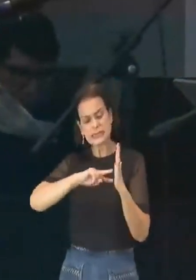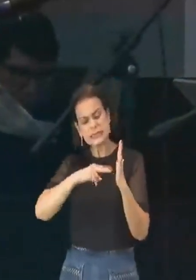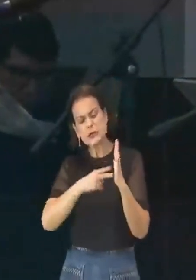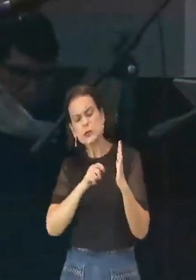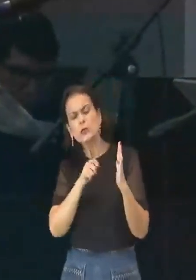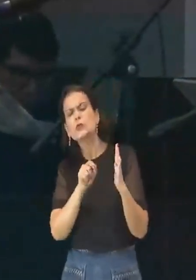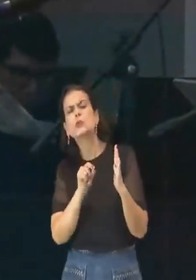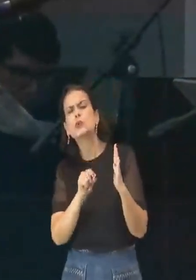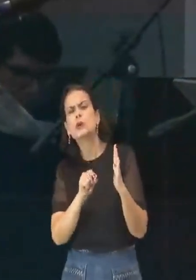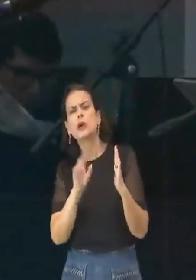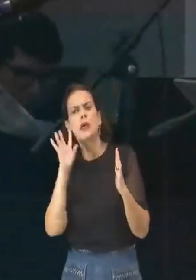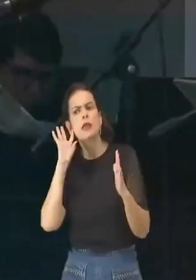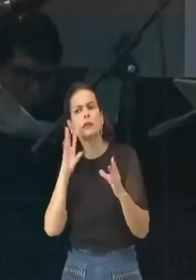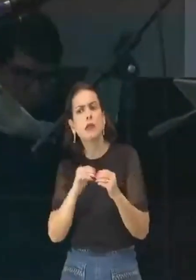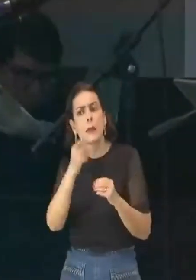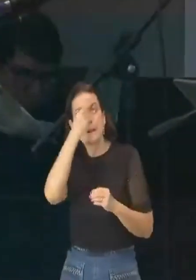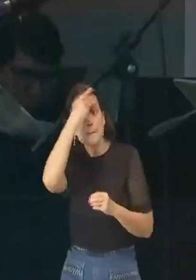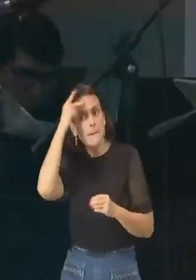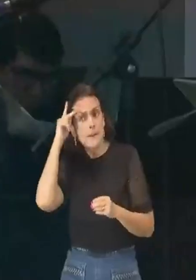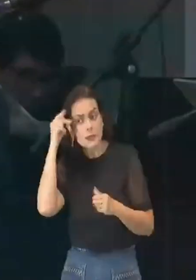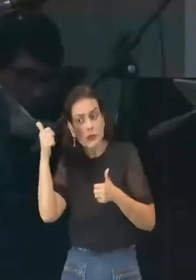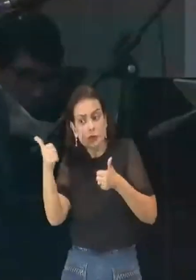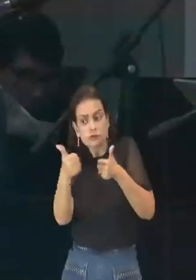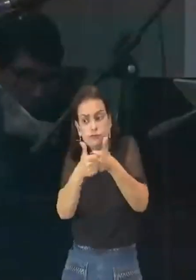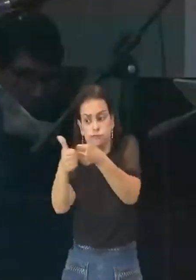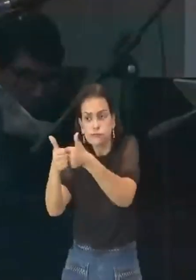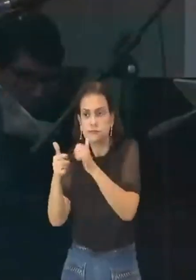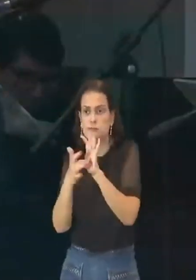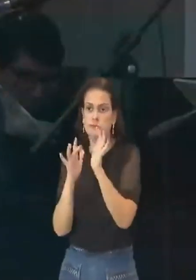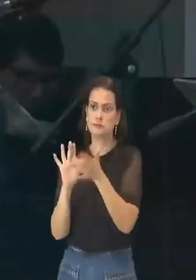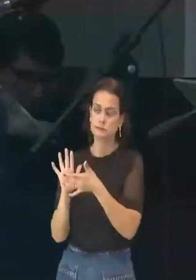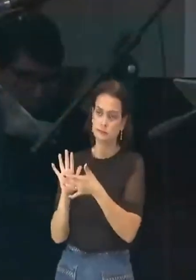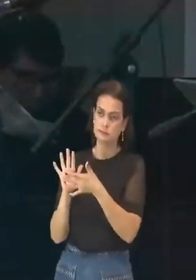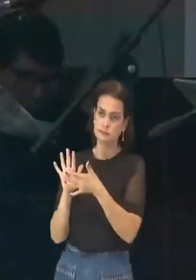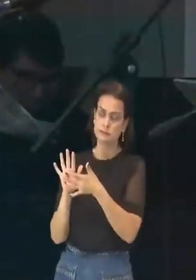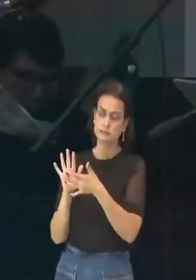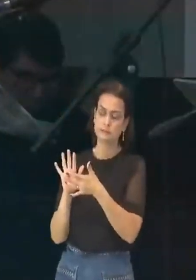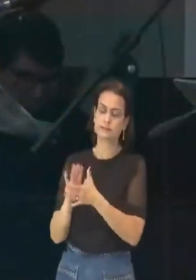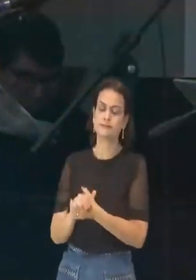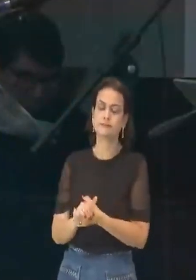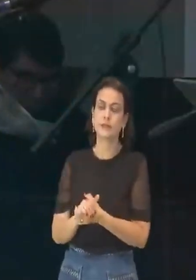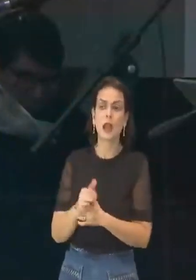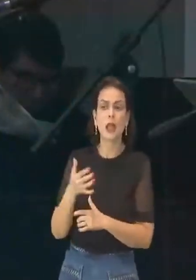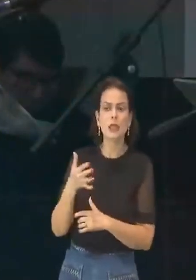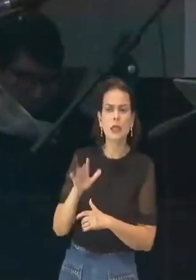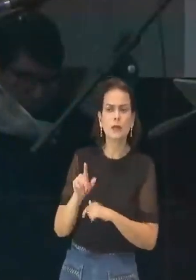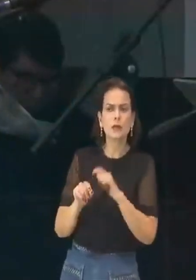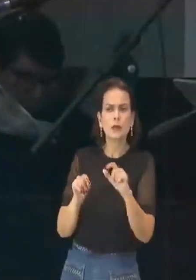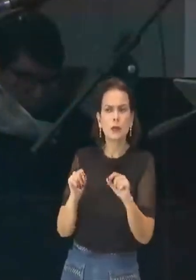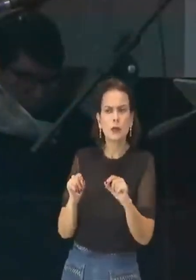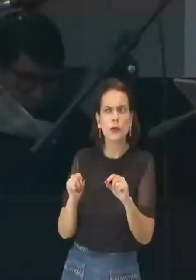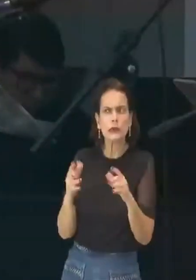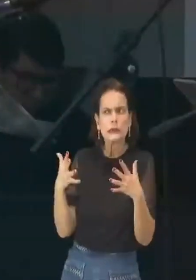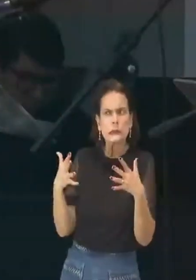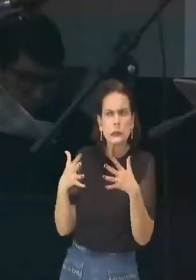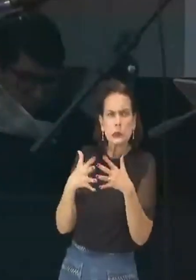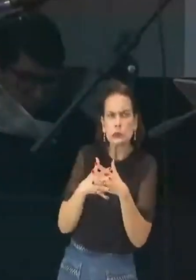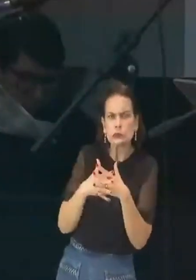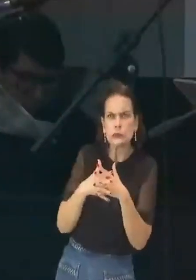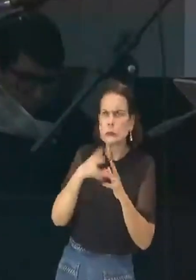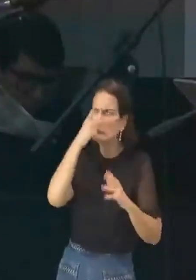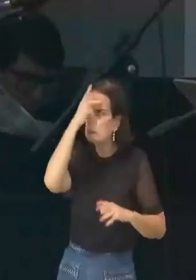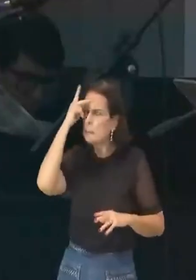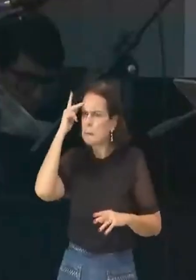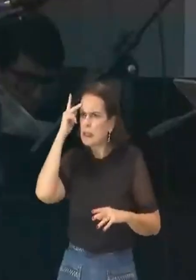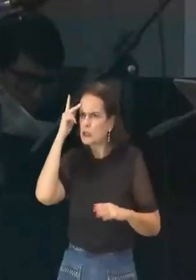era entendido por aqueles que estavam próximos dele. E era talvez para ser confundido para aqueles que